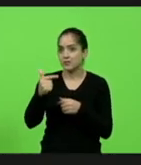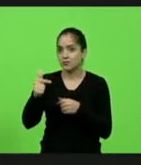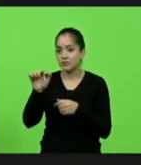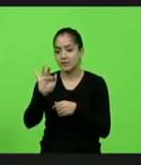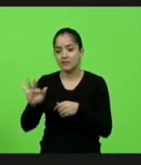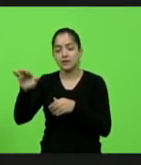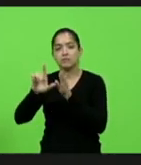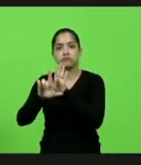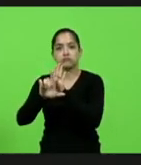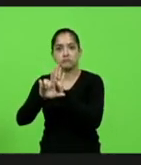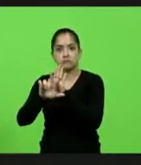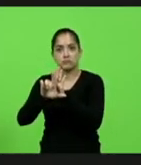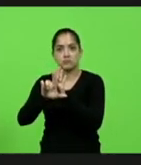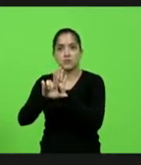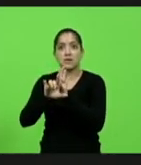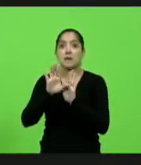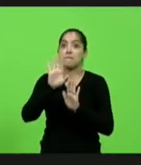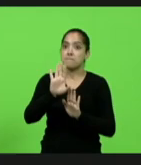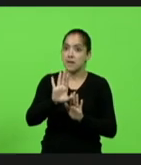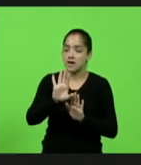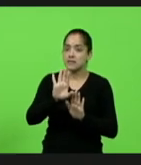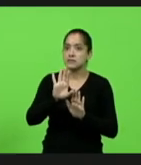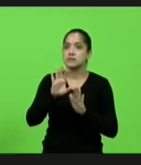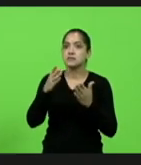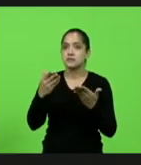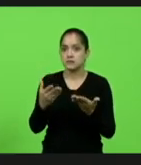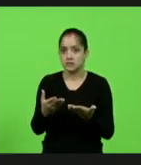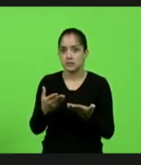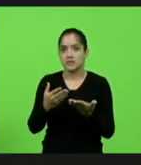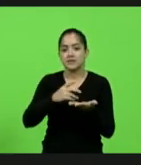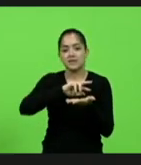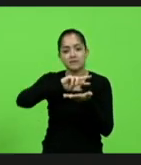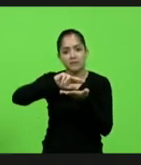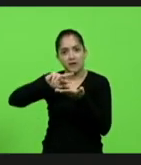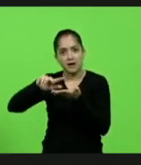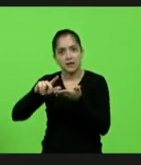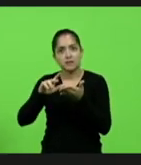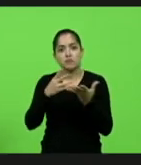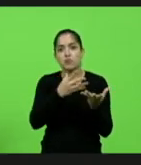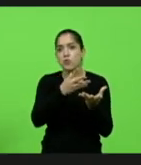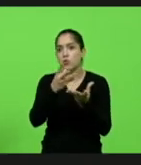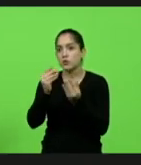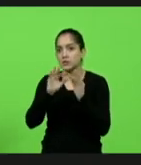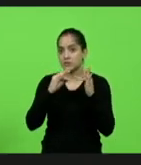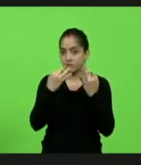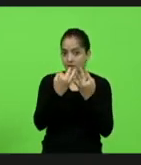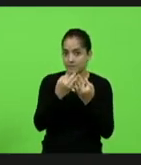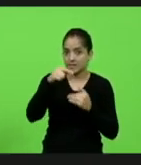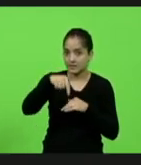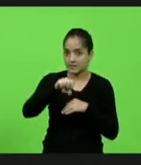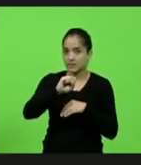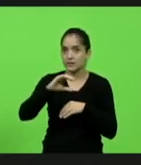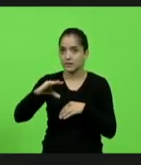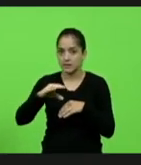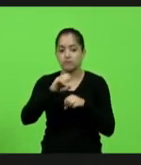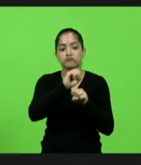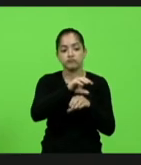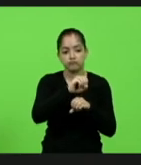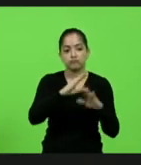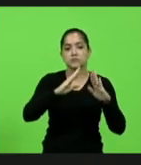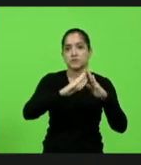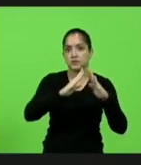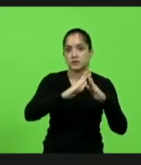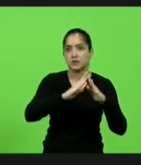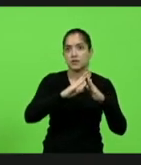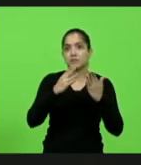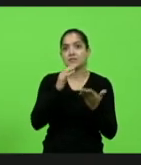curso, mas mesmo assim temos centenas de famílias aqui em Santa Catarina que aplicam o homeschooling e que infelizmente